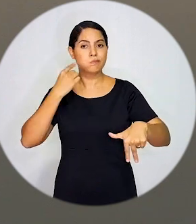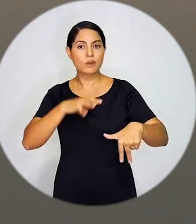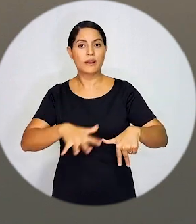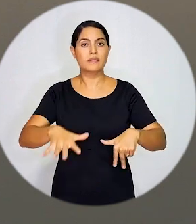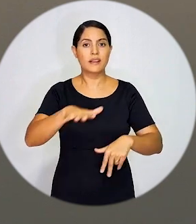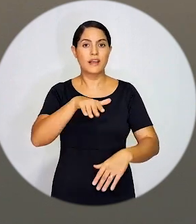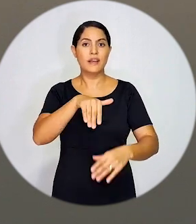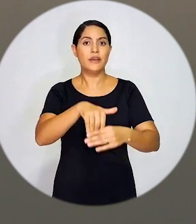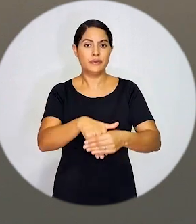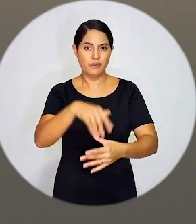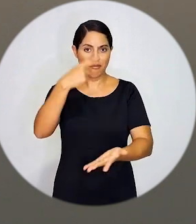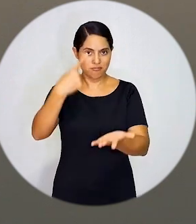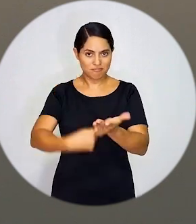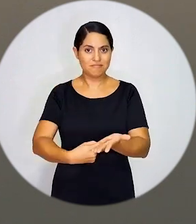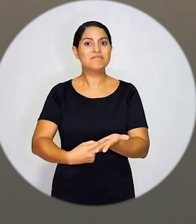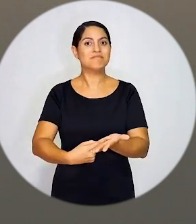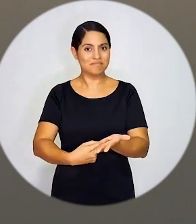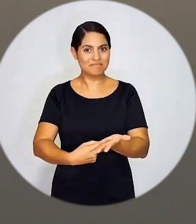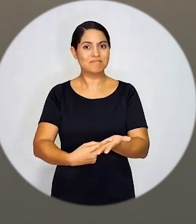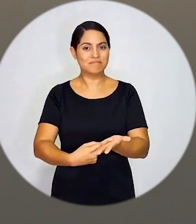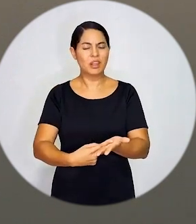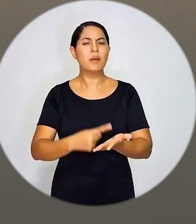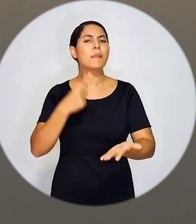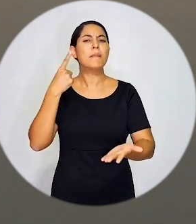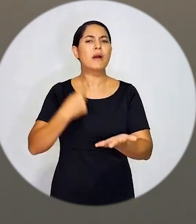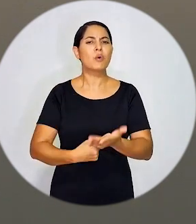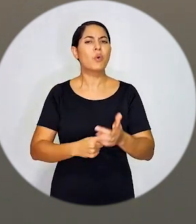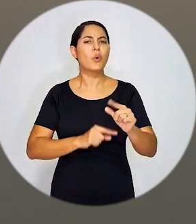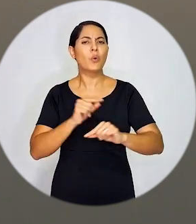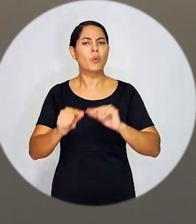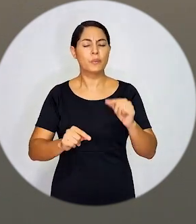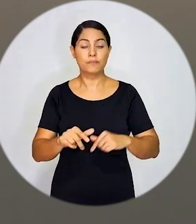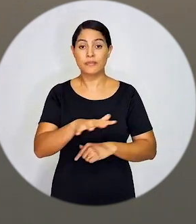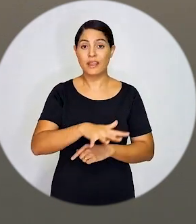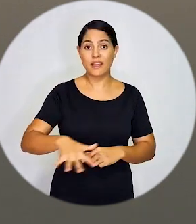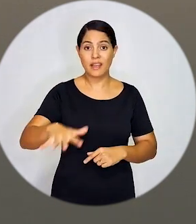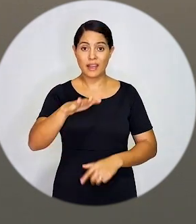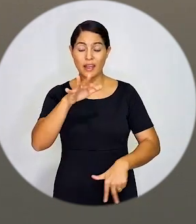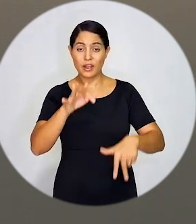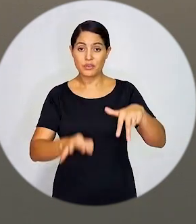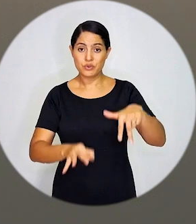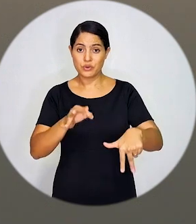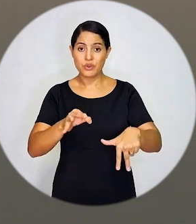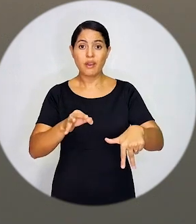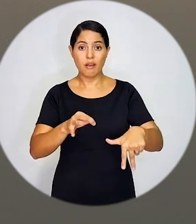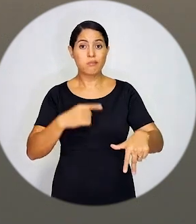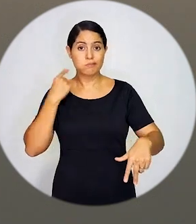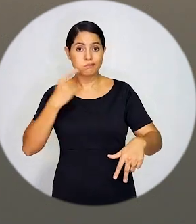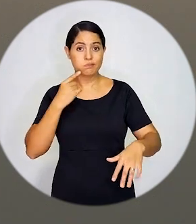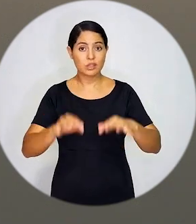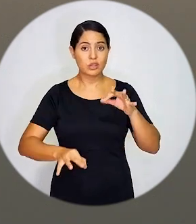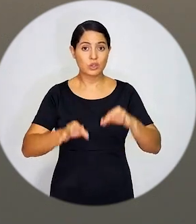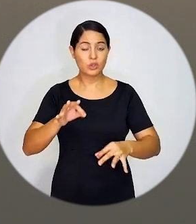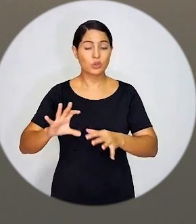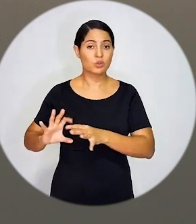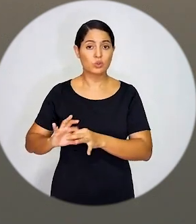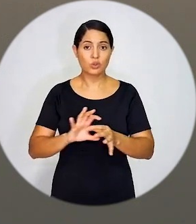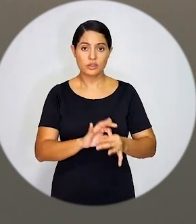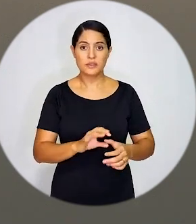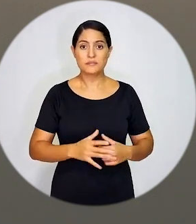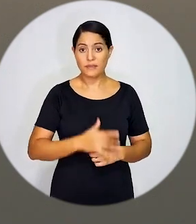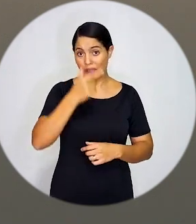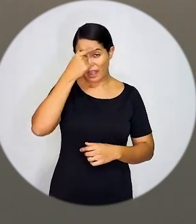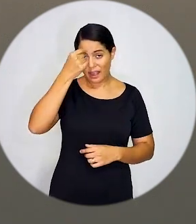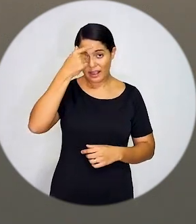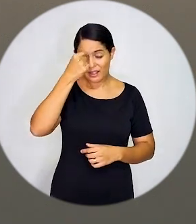e advogados eleitorais. O acordo tem o intuito de ampliar e fortalecer a cultura jurídica, produção intelectual